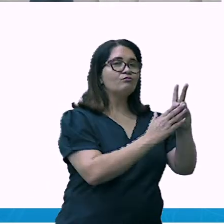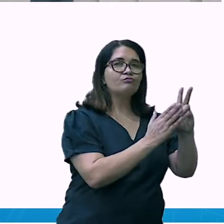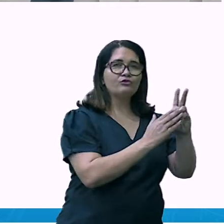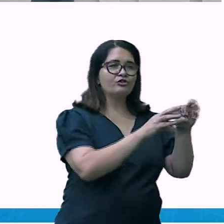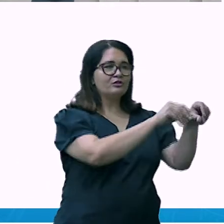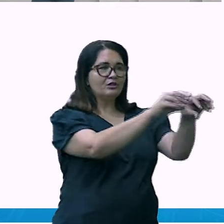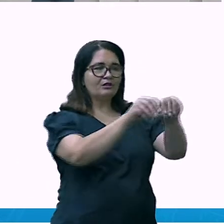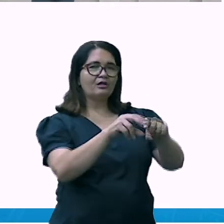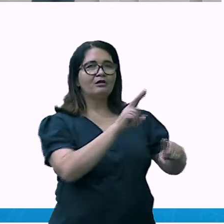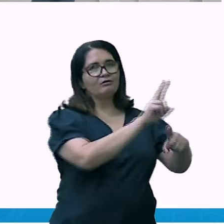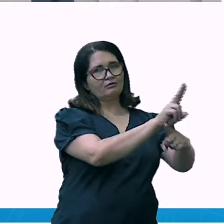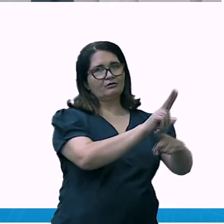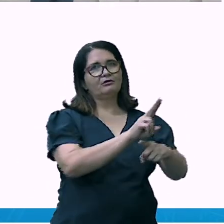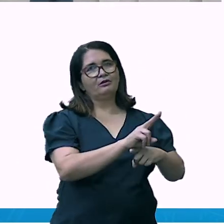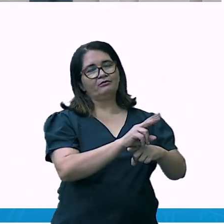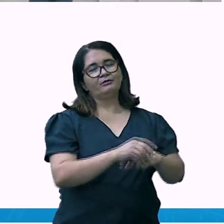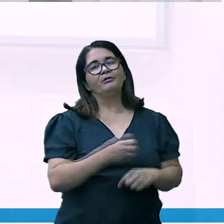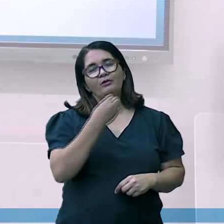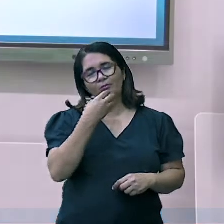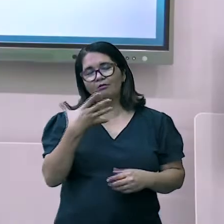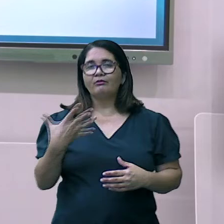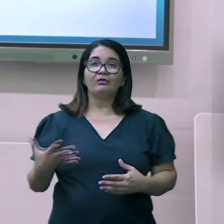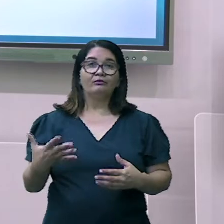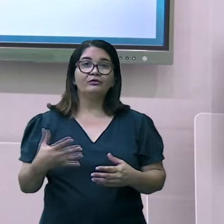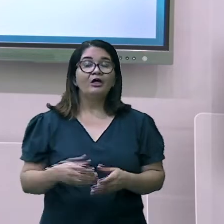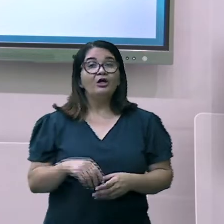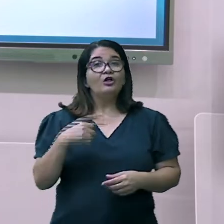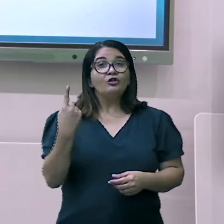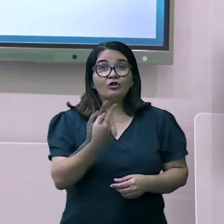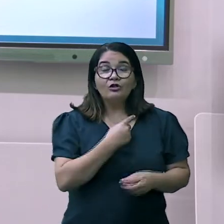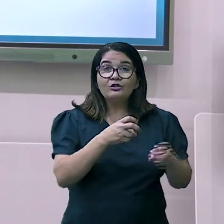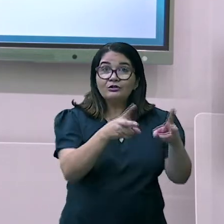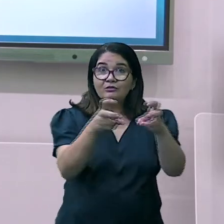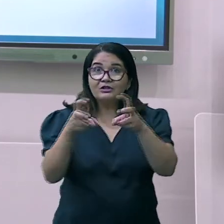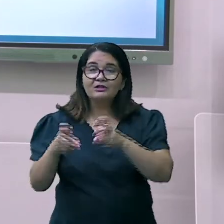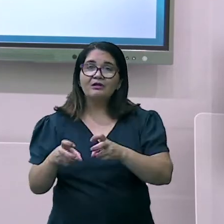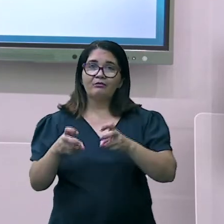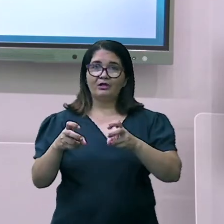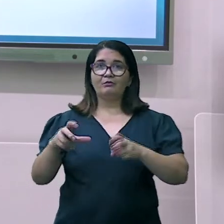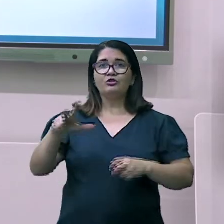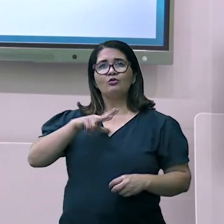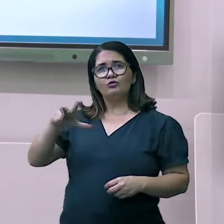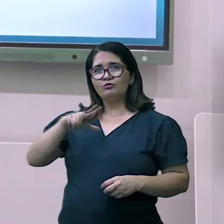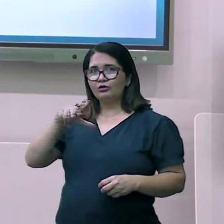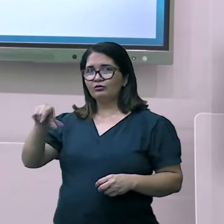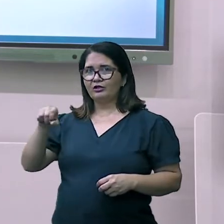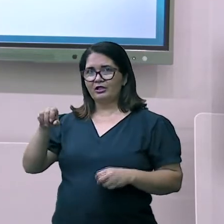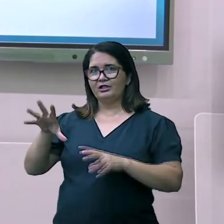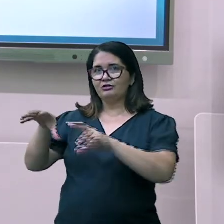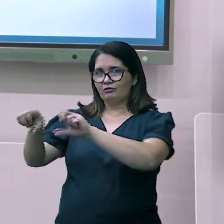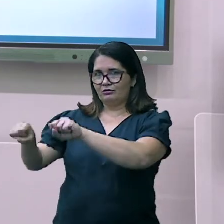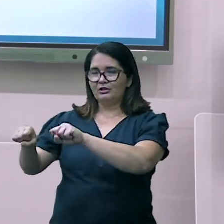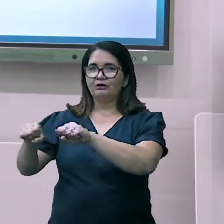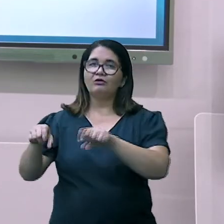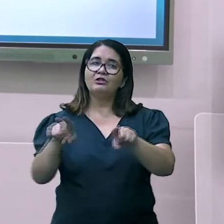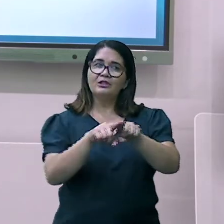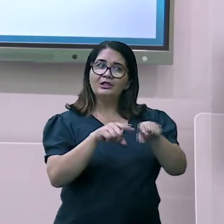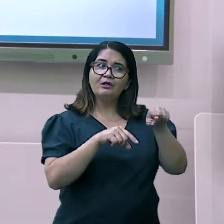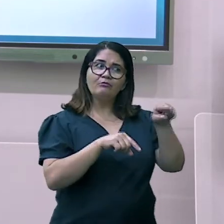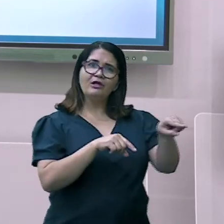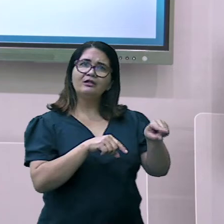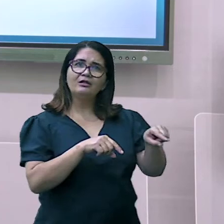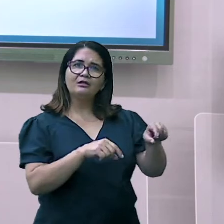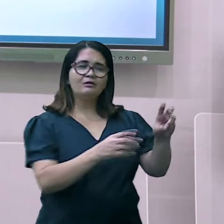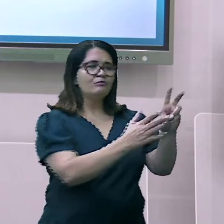todo o território. Bom, aí nós temos a visão dos colonizadores e dos indígenas.